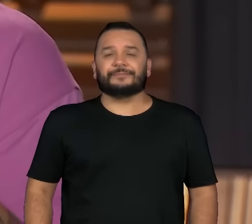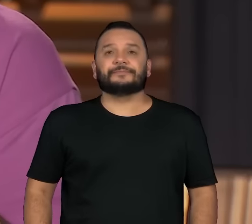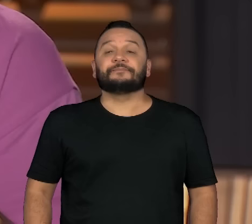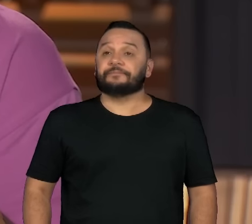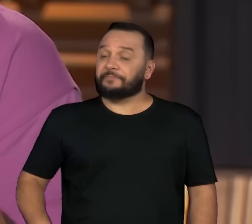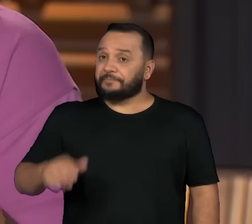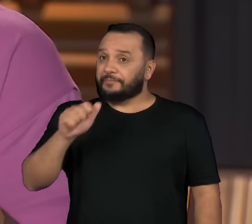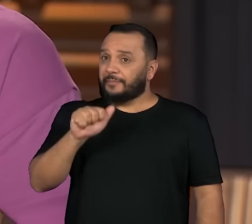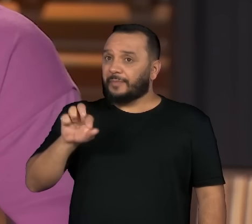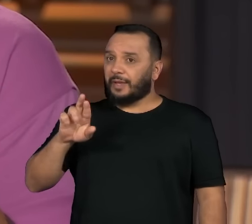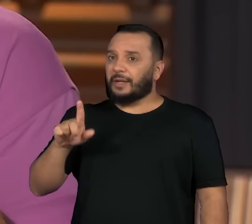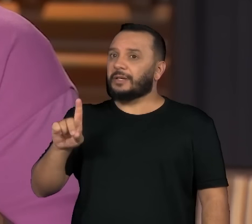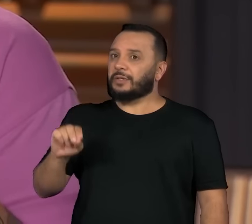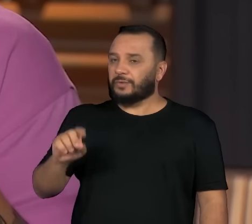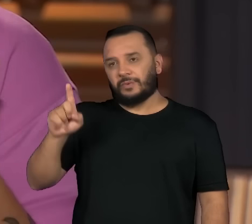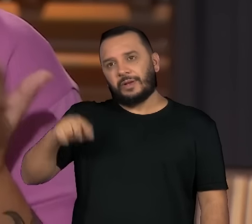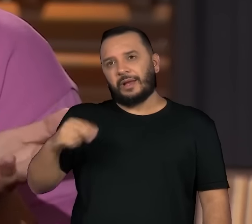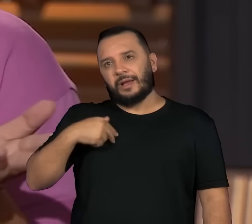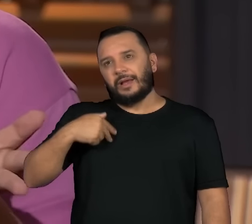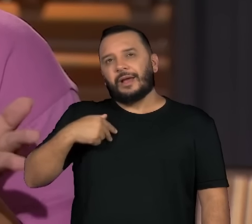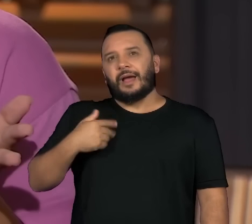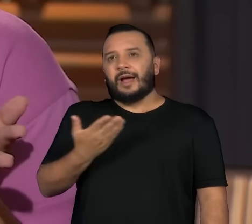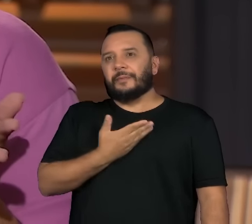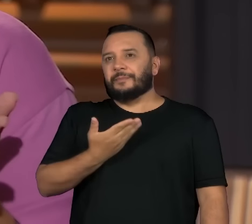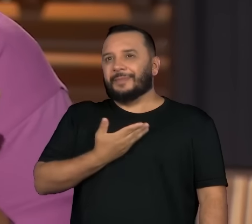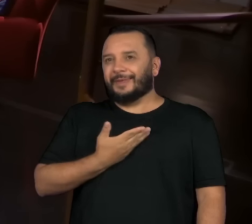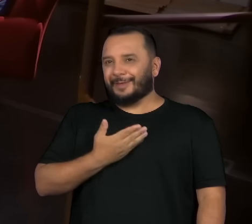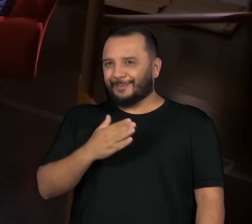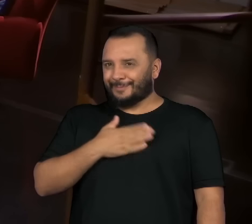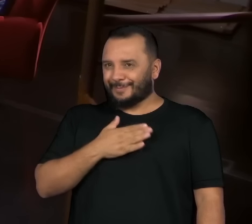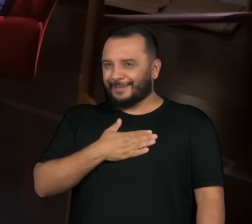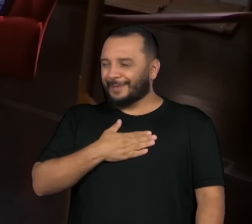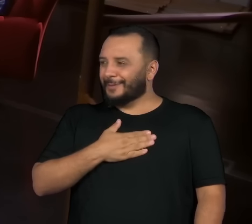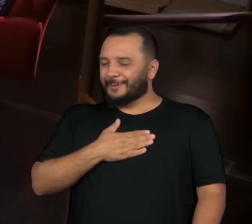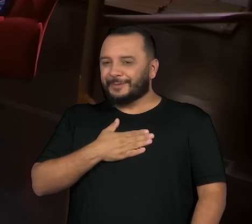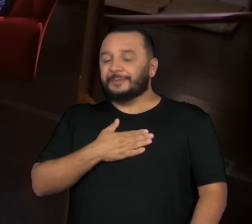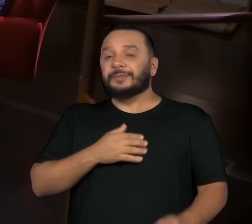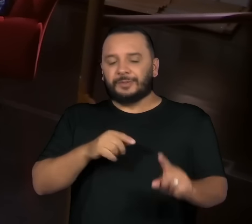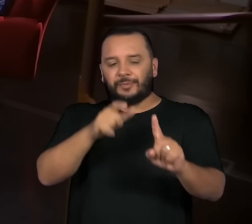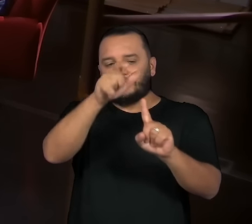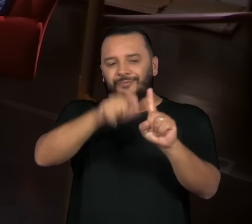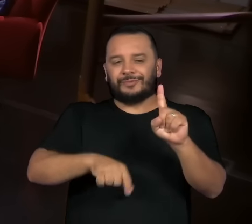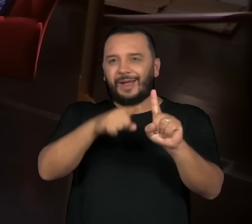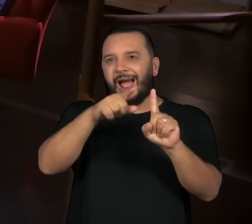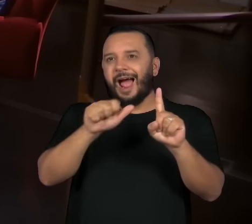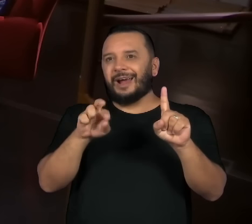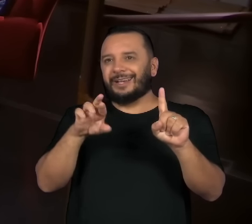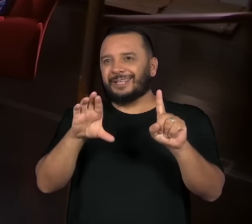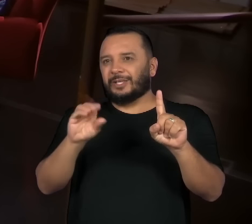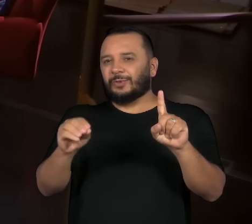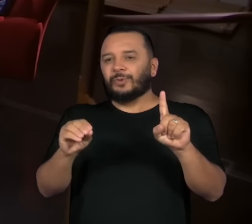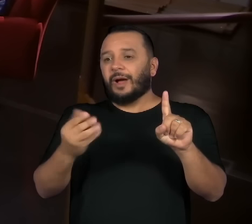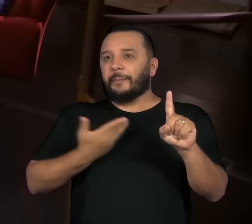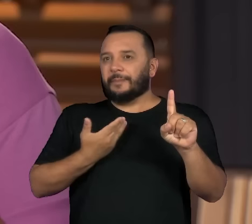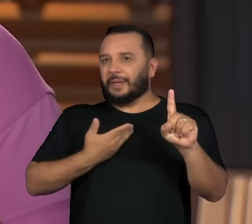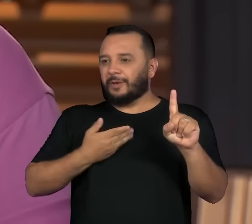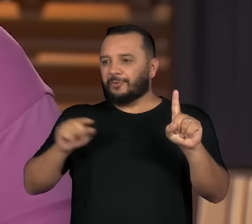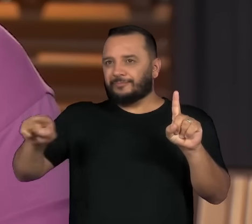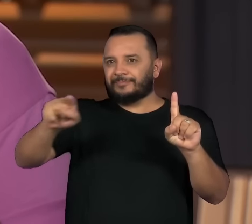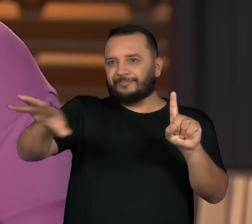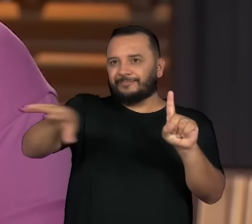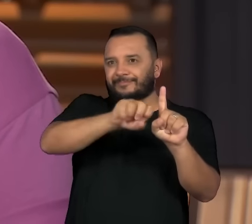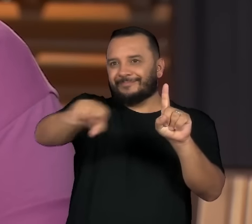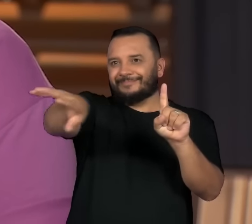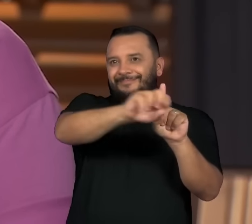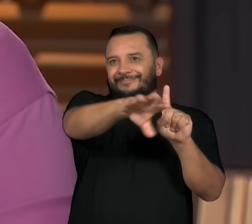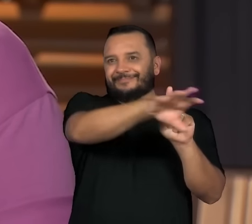Arlindo é a mistura da história de vários amigos meus. Na verdade, é um jeito que eu contei pra minha